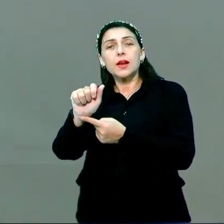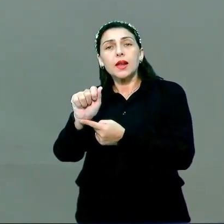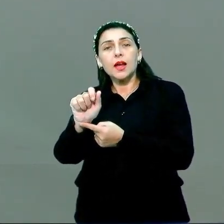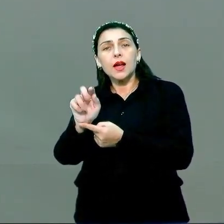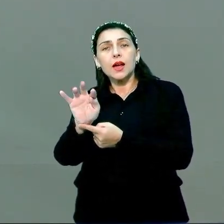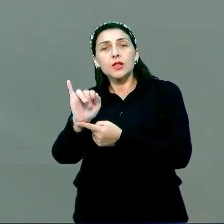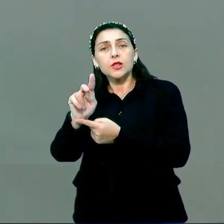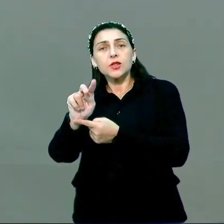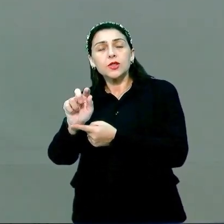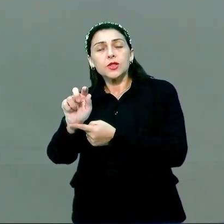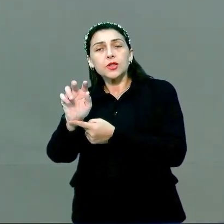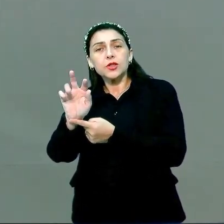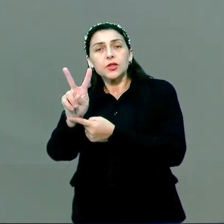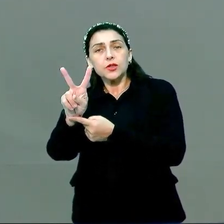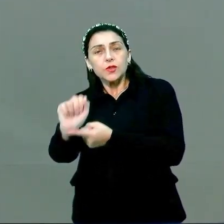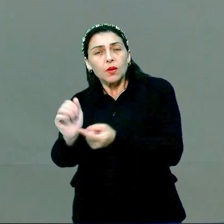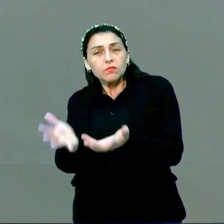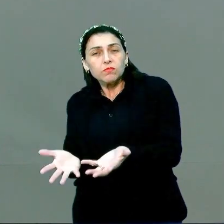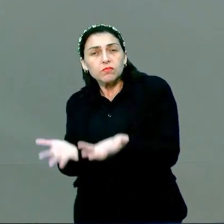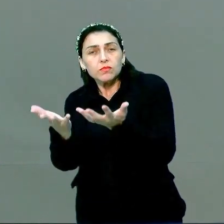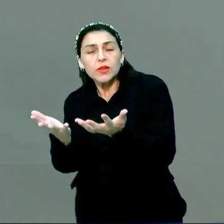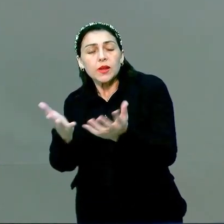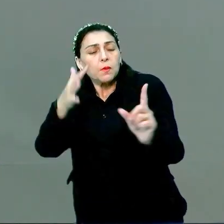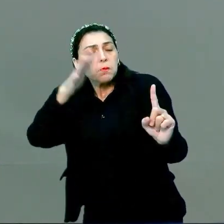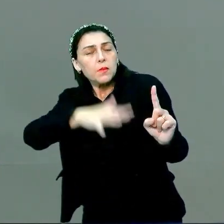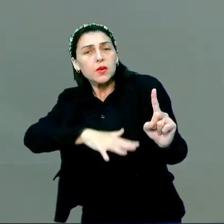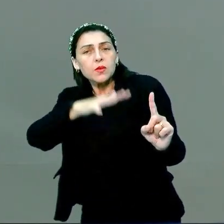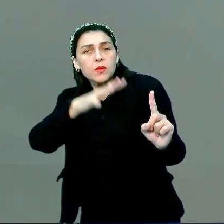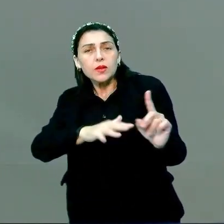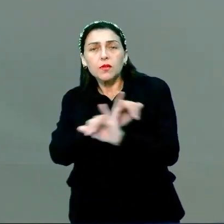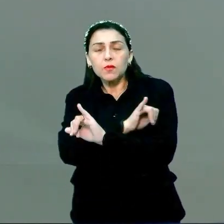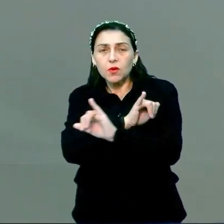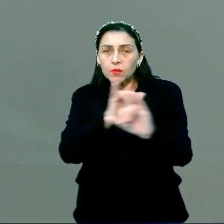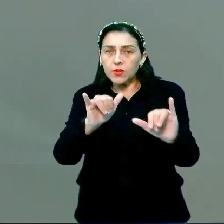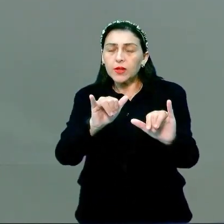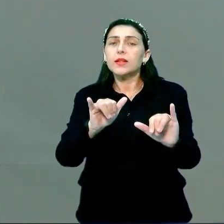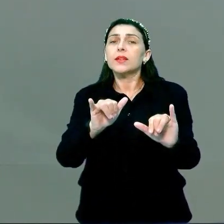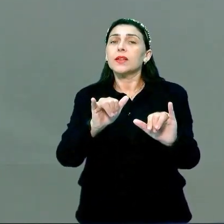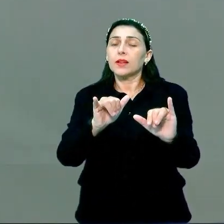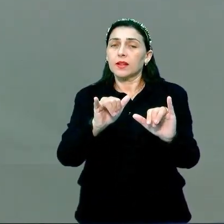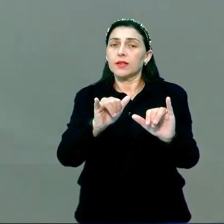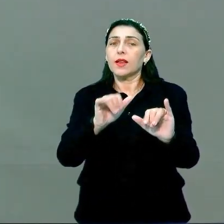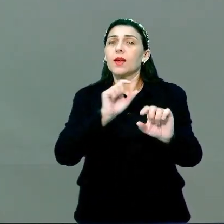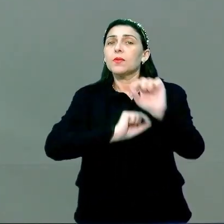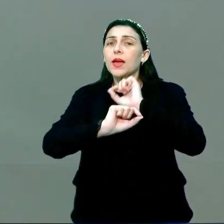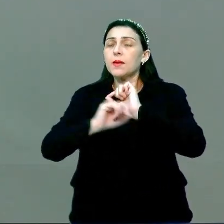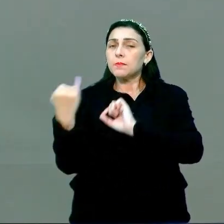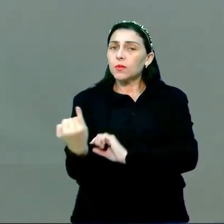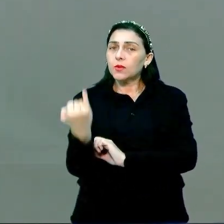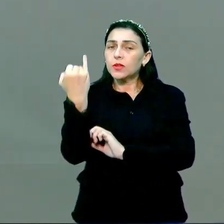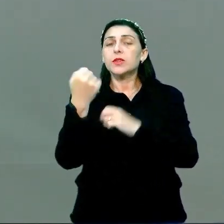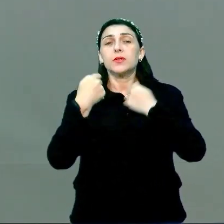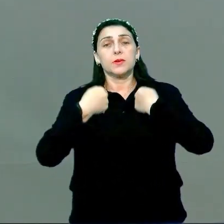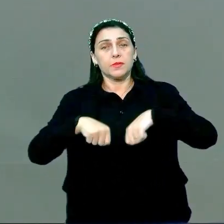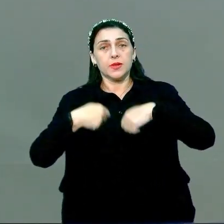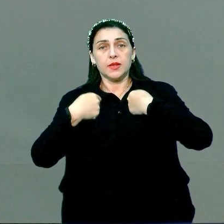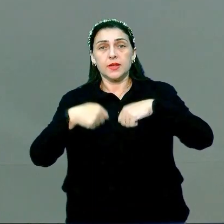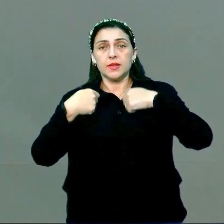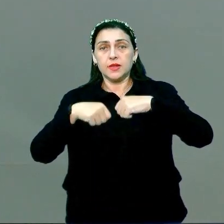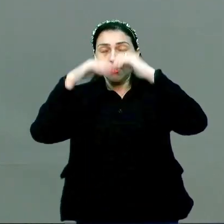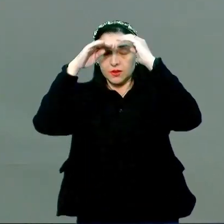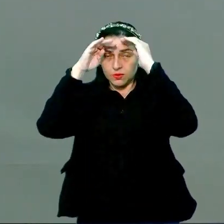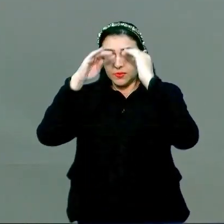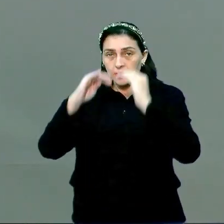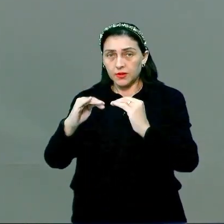é persuadir aquele público, convencer de que aquela informação que está sendo veiculada, ela é importante e ela deve ser